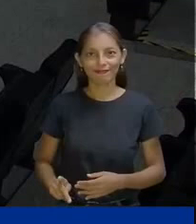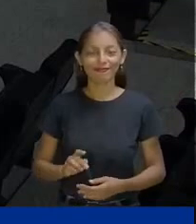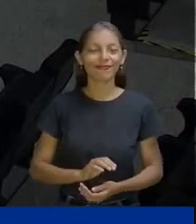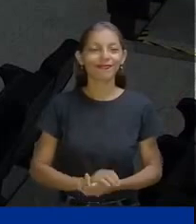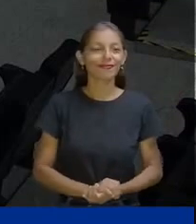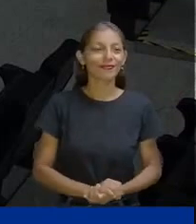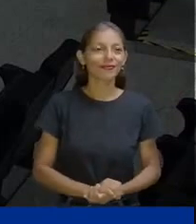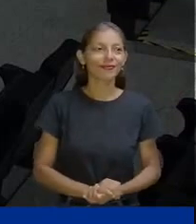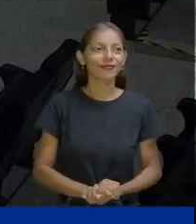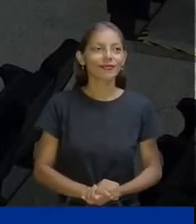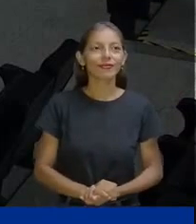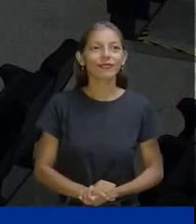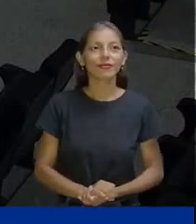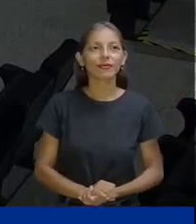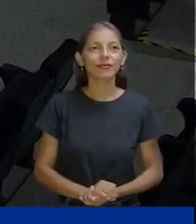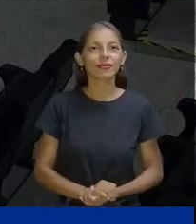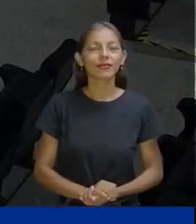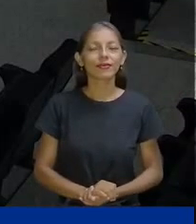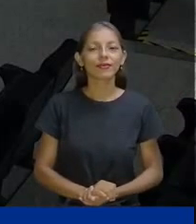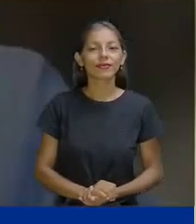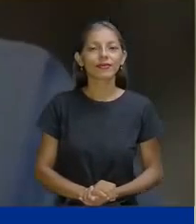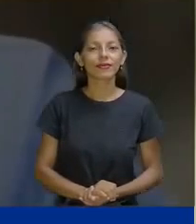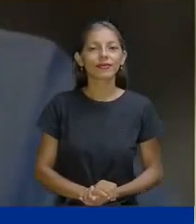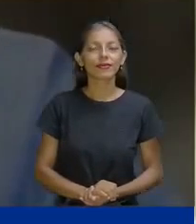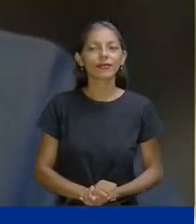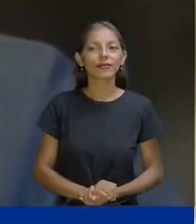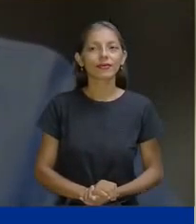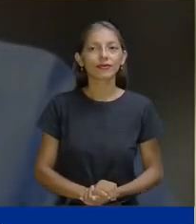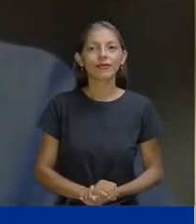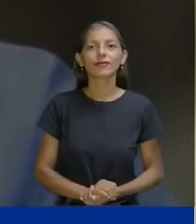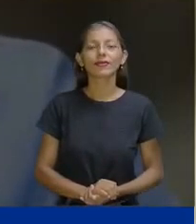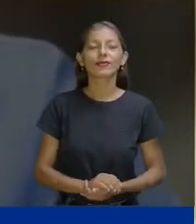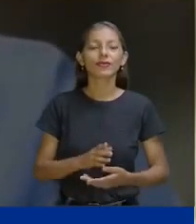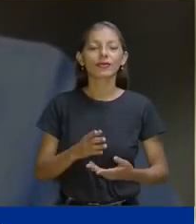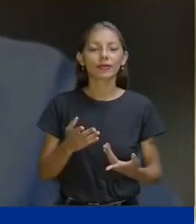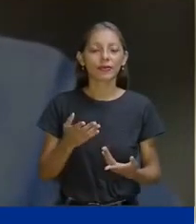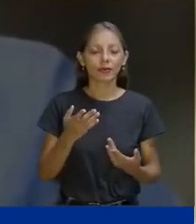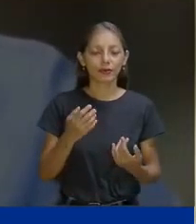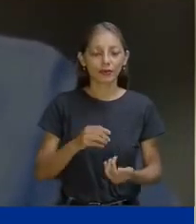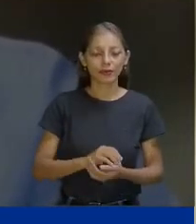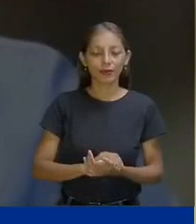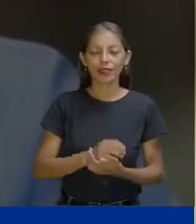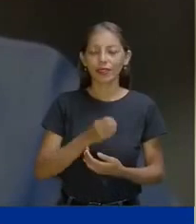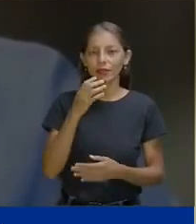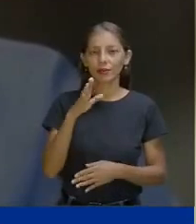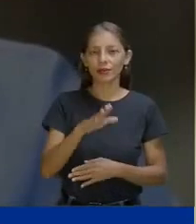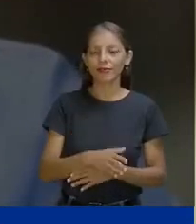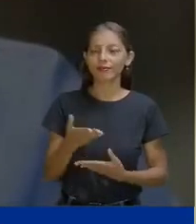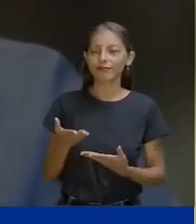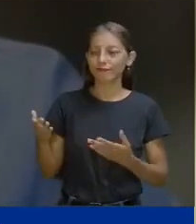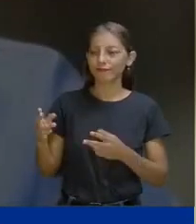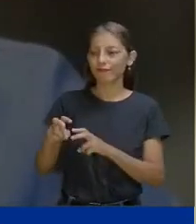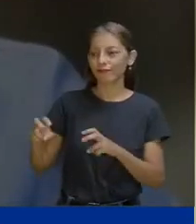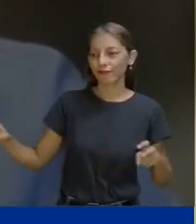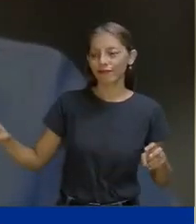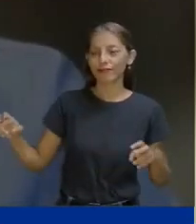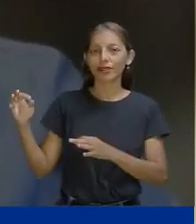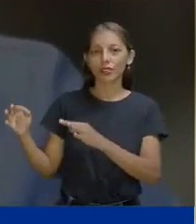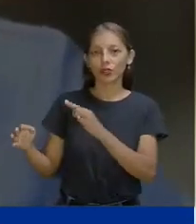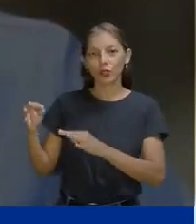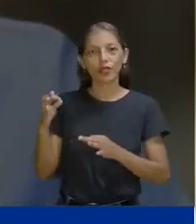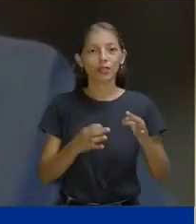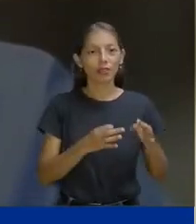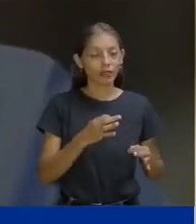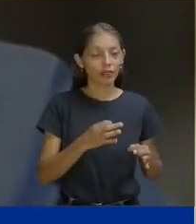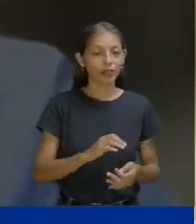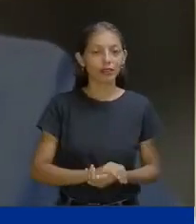boa Paulo. Tarde, agora sim ouvi. Tá bom. Boa tarde, excelentíssimo senhor presidente, Ilustres pares, doutora procuradora regional